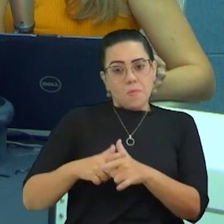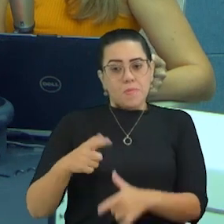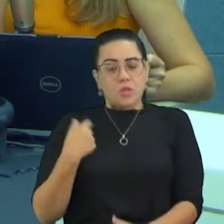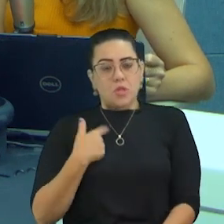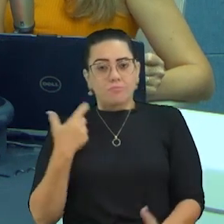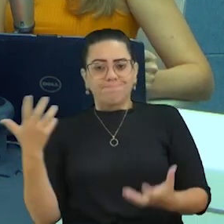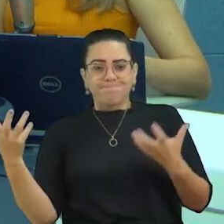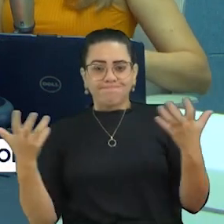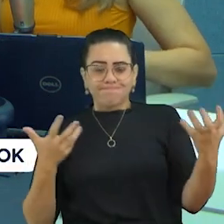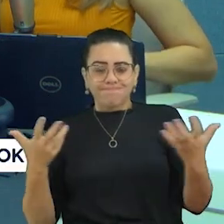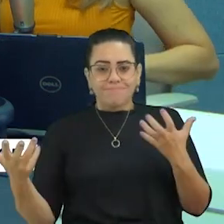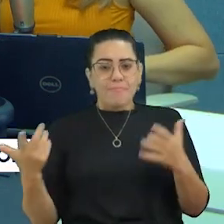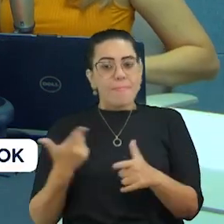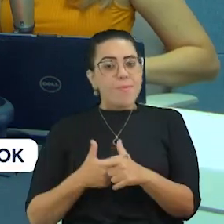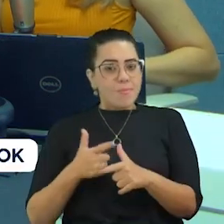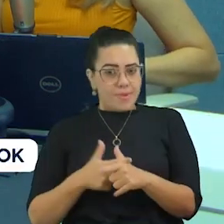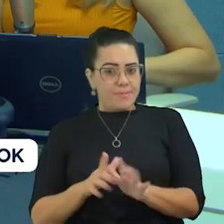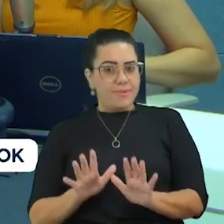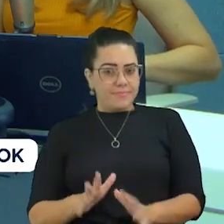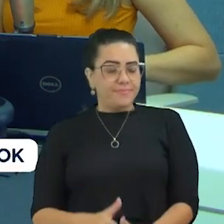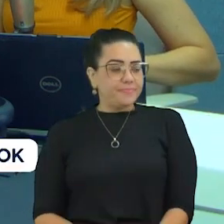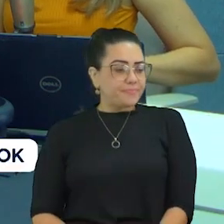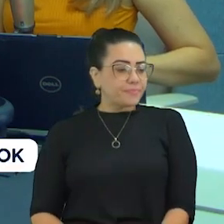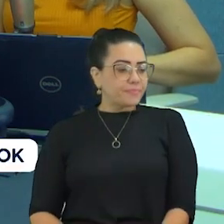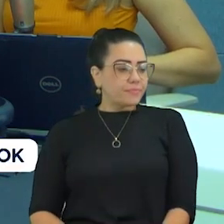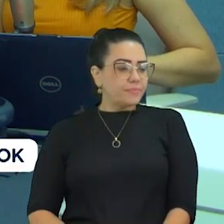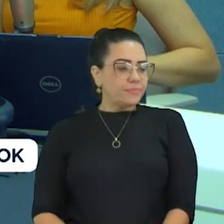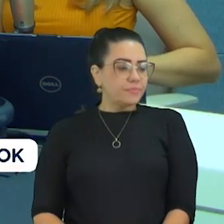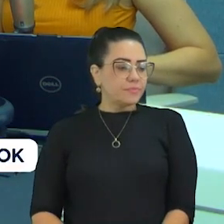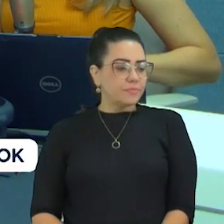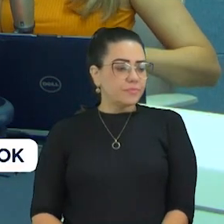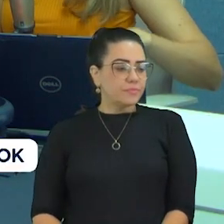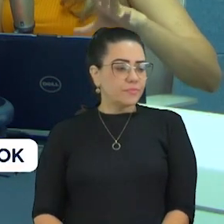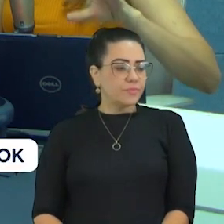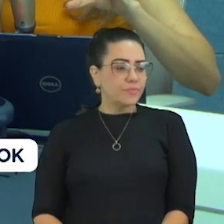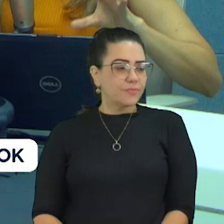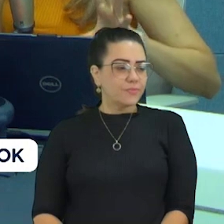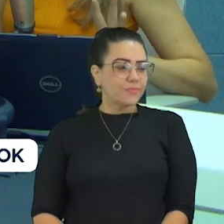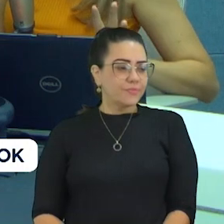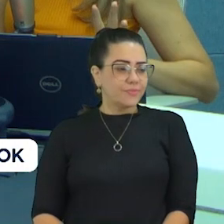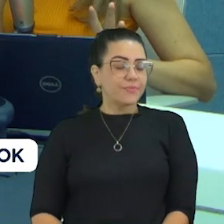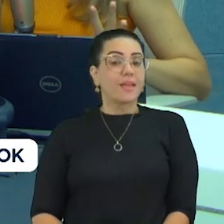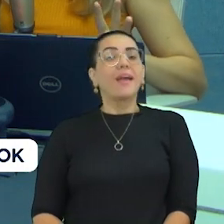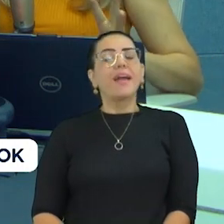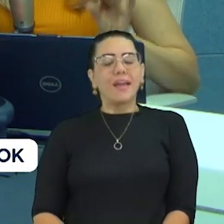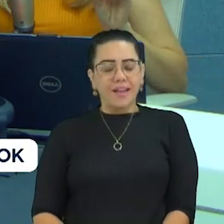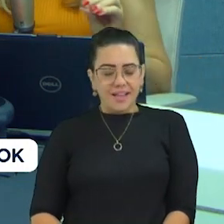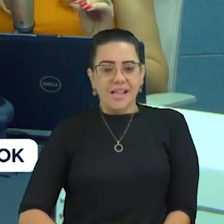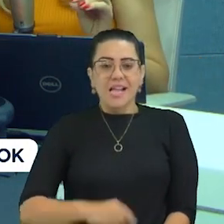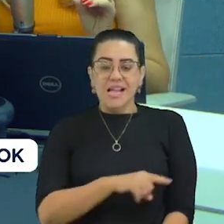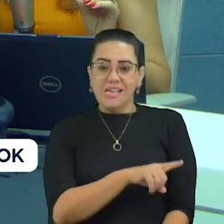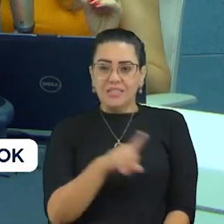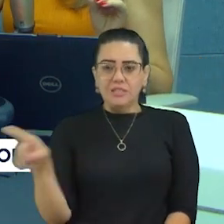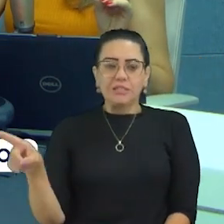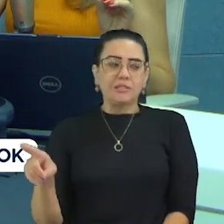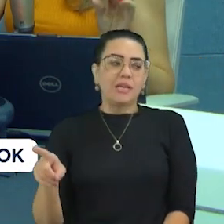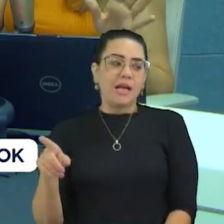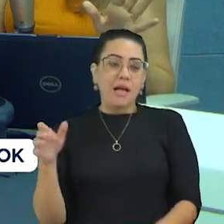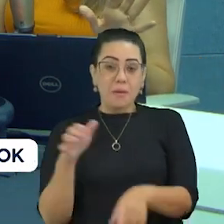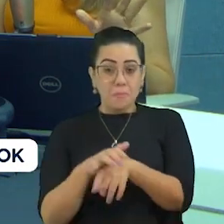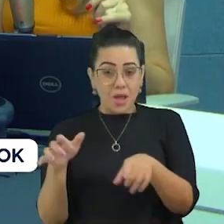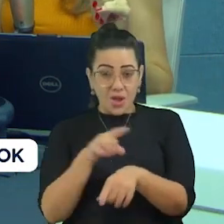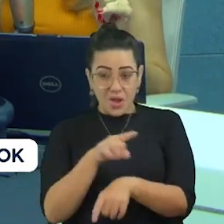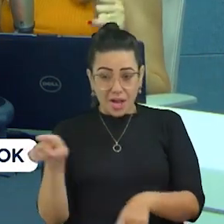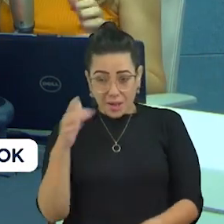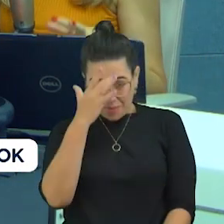tipo de situação. Perfeito. Professor, todo mundo tem em casa uma caixinha de medicamentos. E quando você faz um tratamento, às